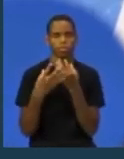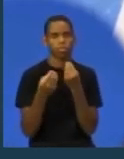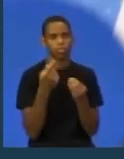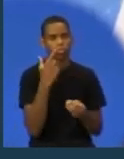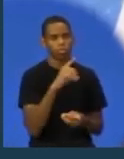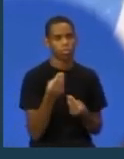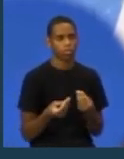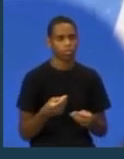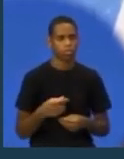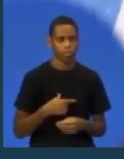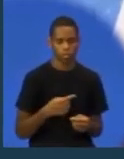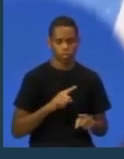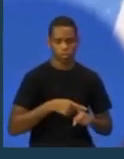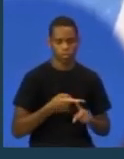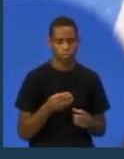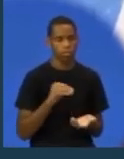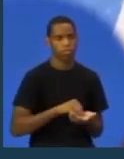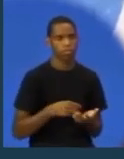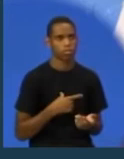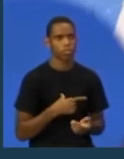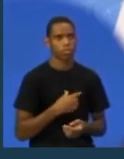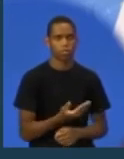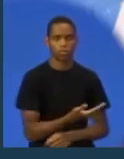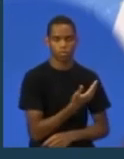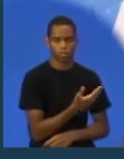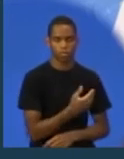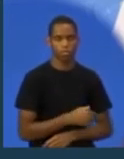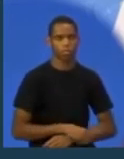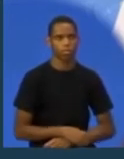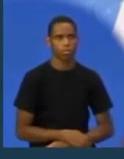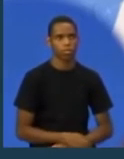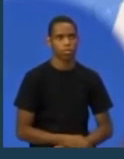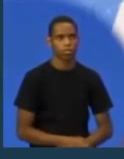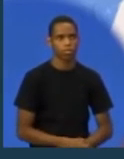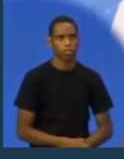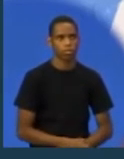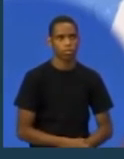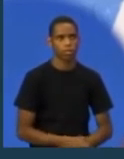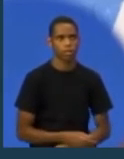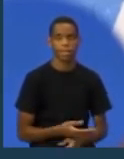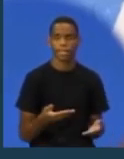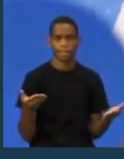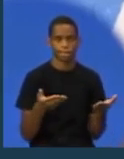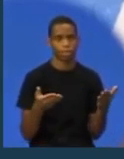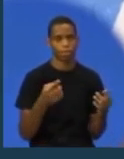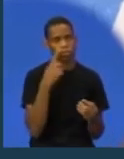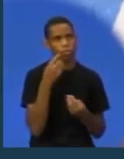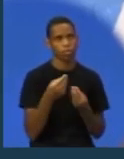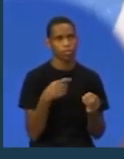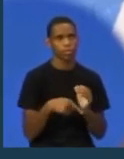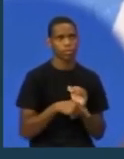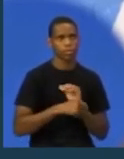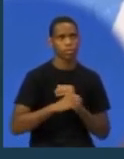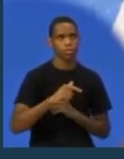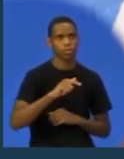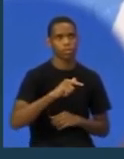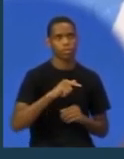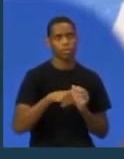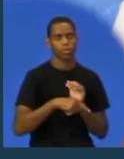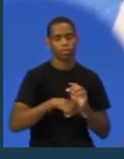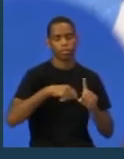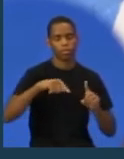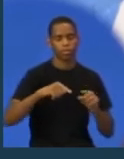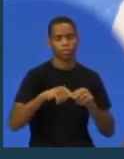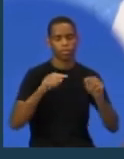informação adicional em relação ao gráfico de barras. Vamos falar agora sobre gráficos